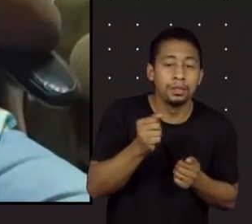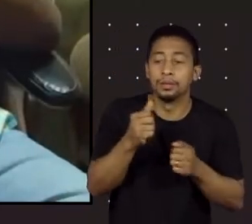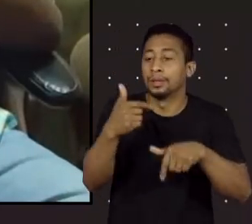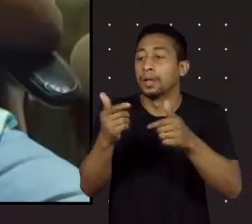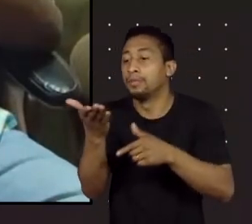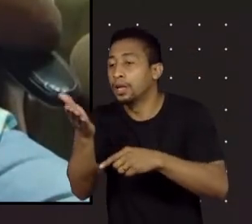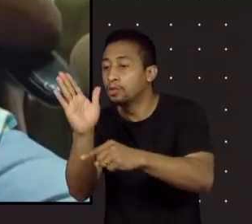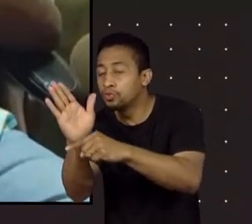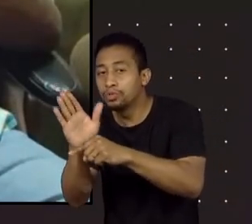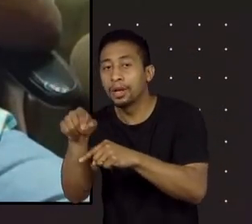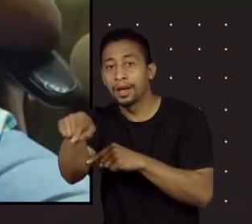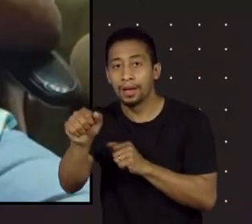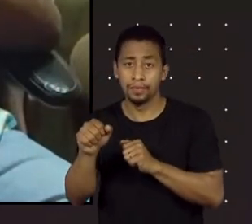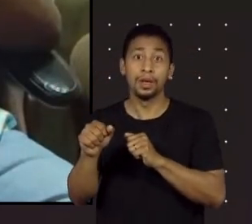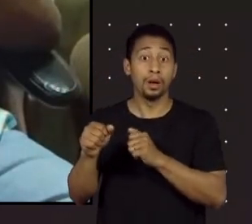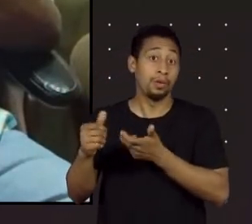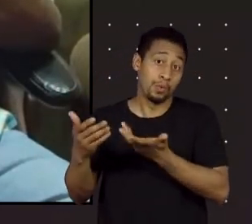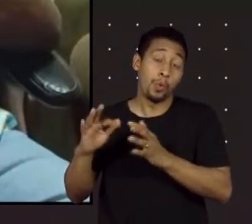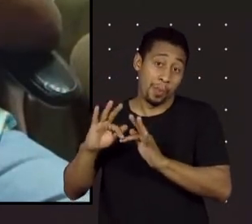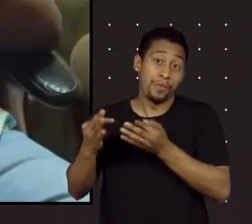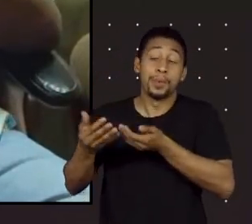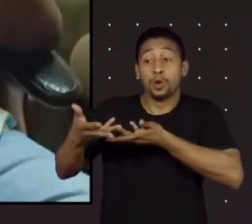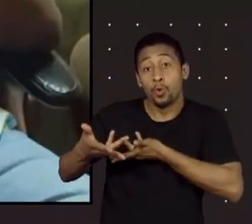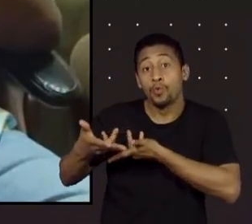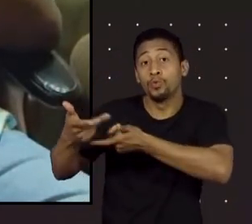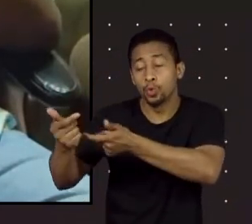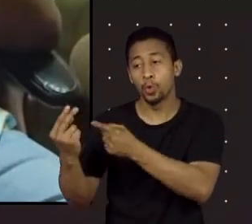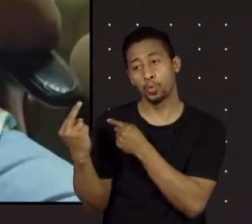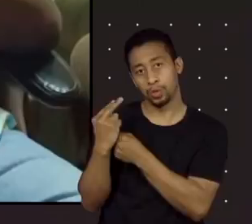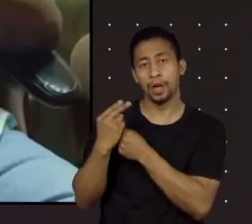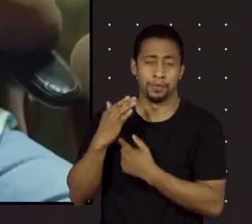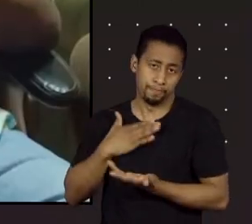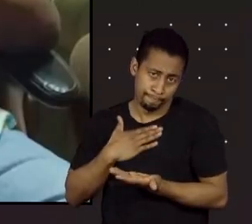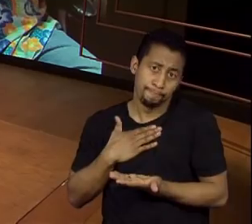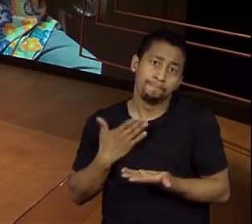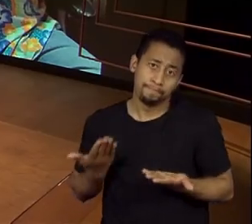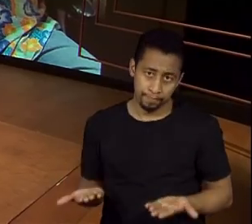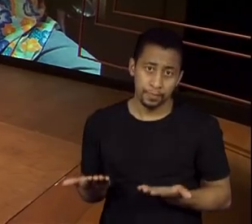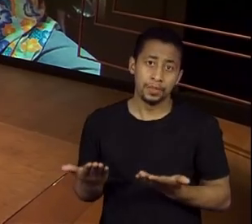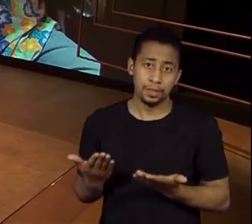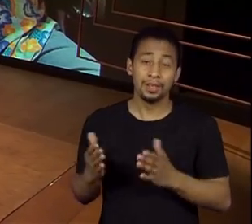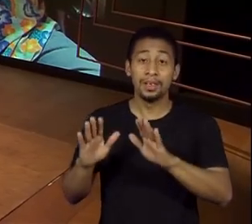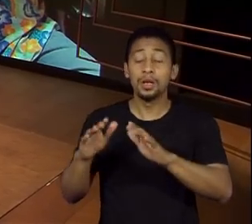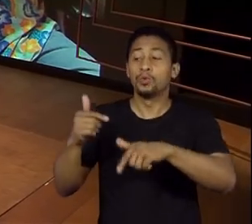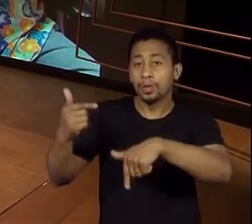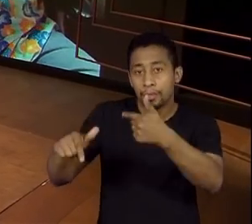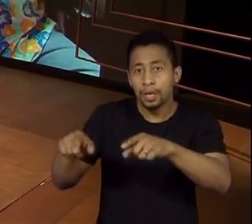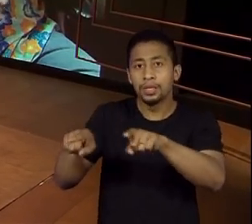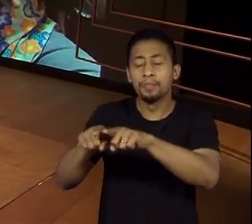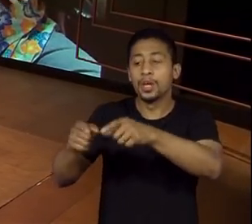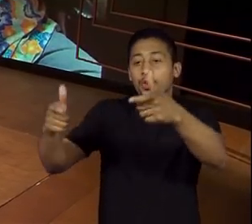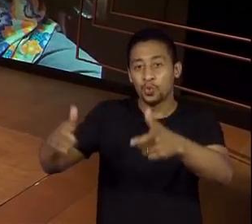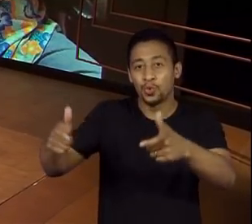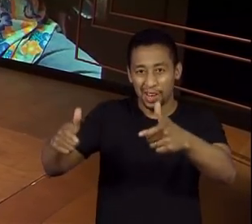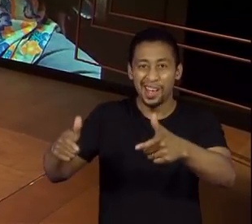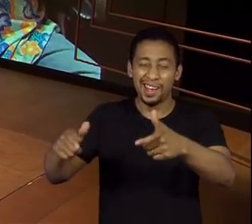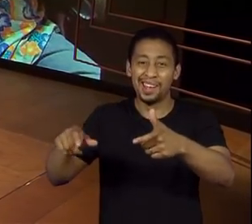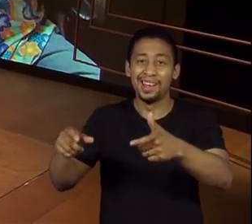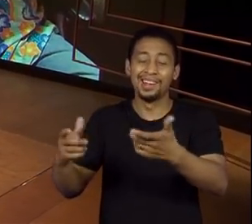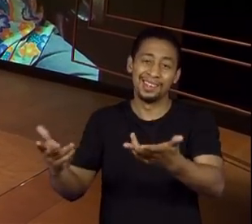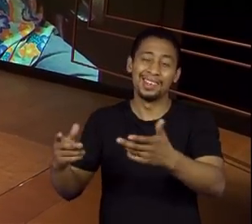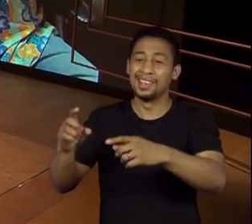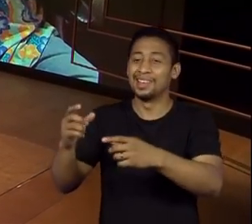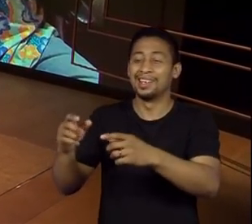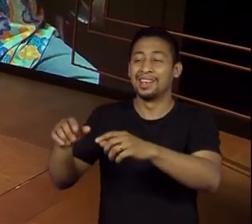que me deu lá um teto, onde eu ficava encostado, né? E eu trabalhei no armazém de São José